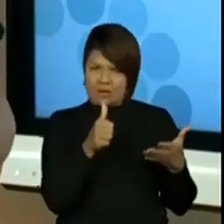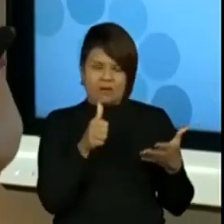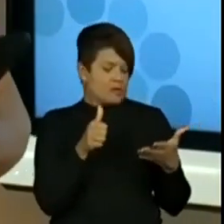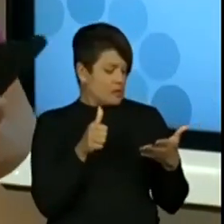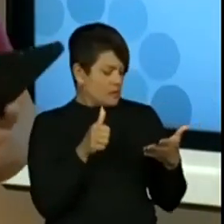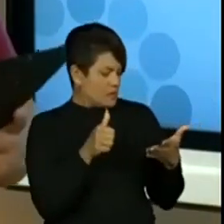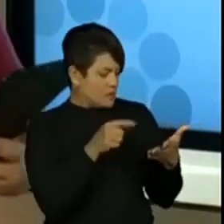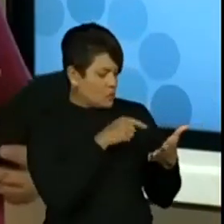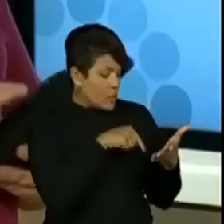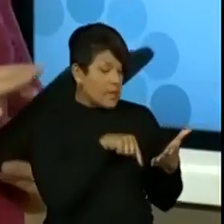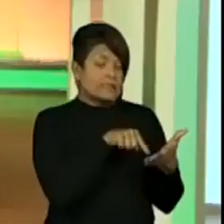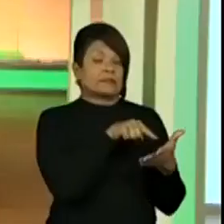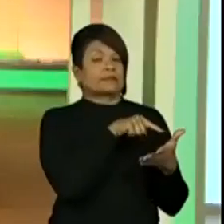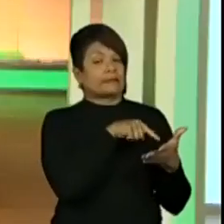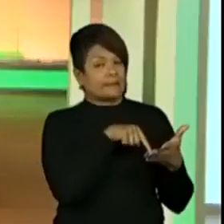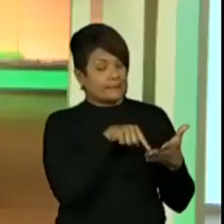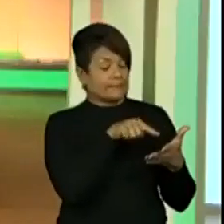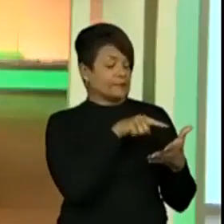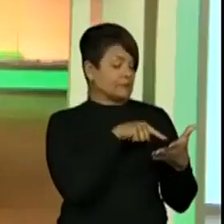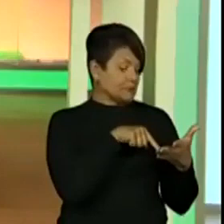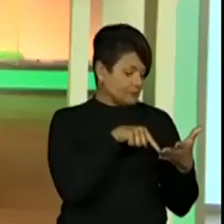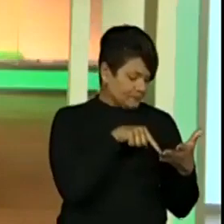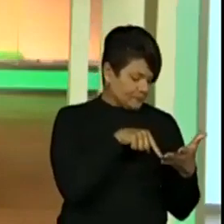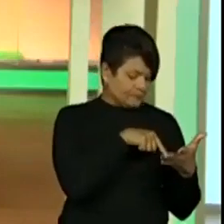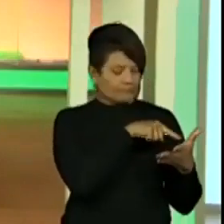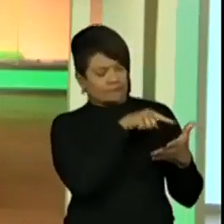Tá, atualizando.